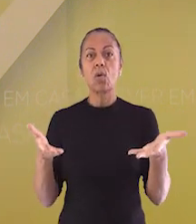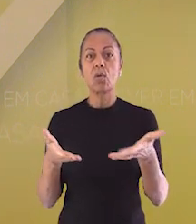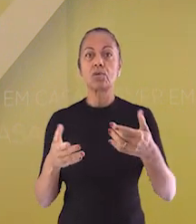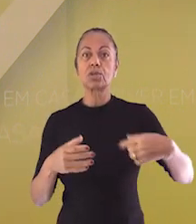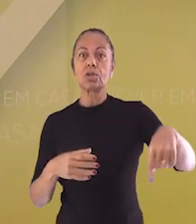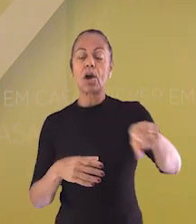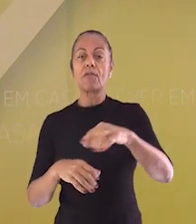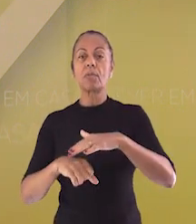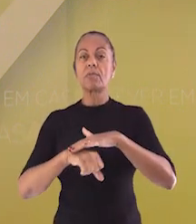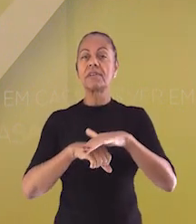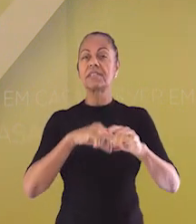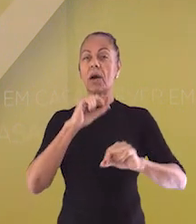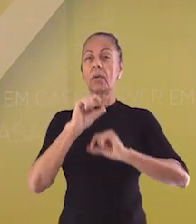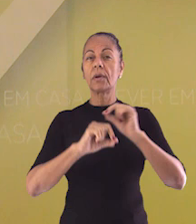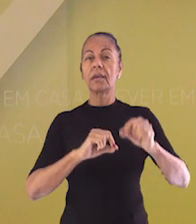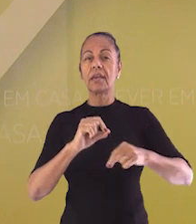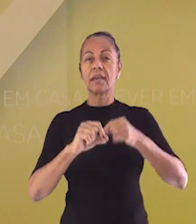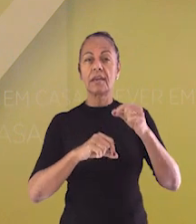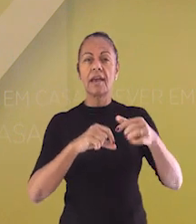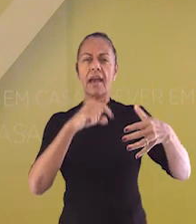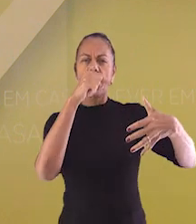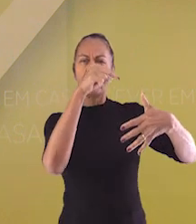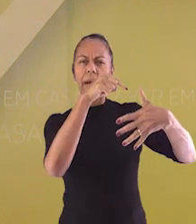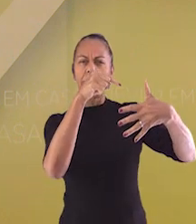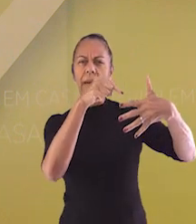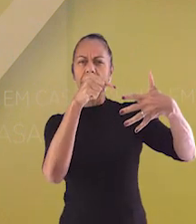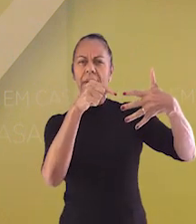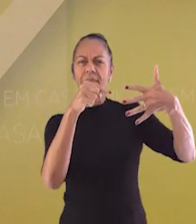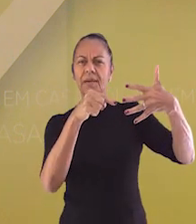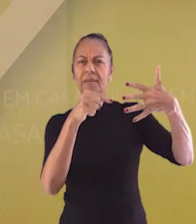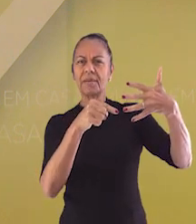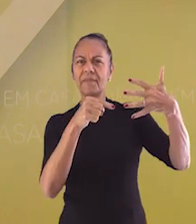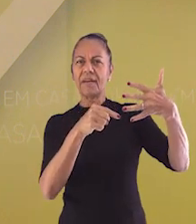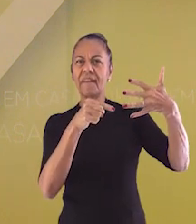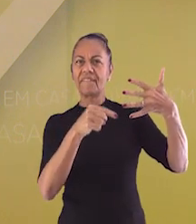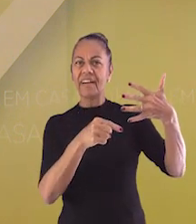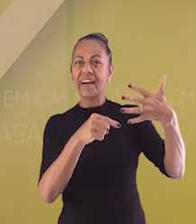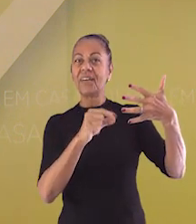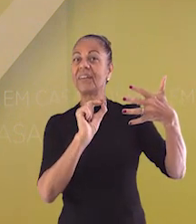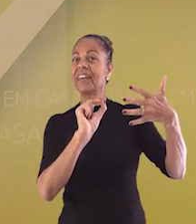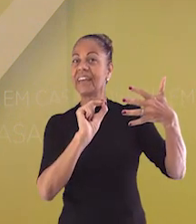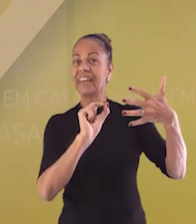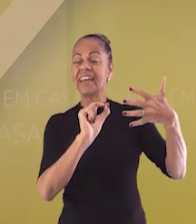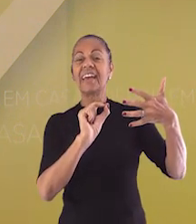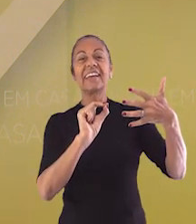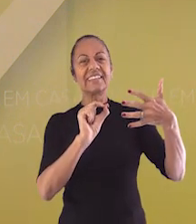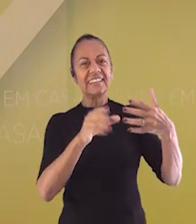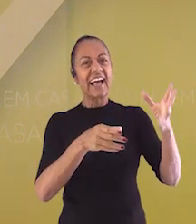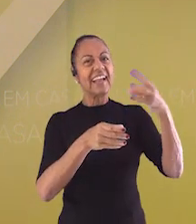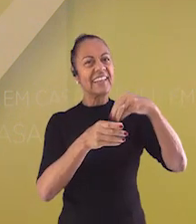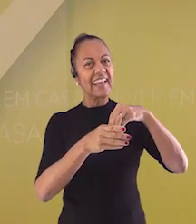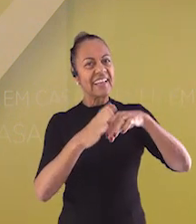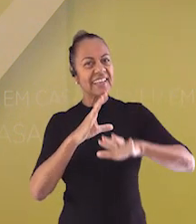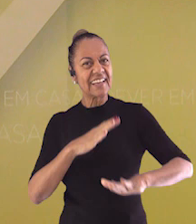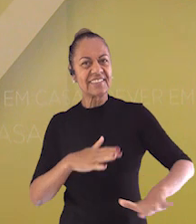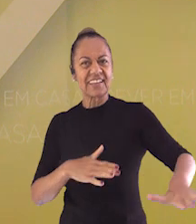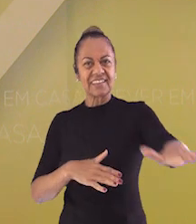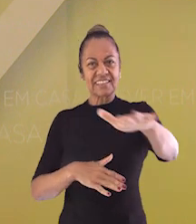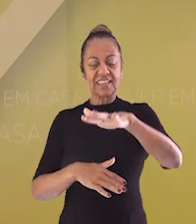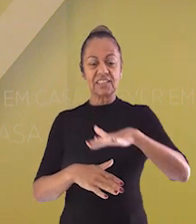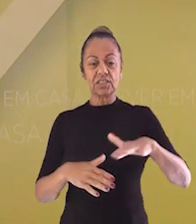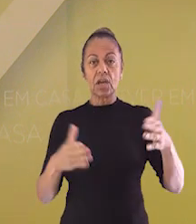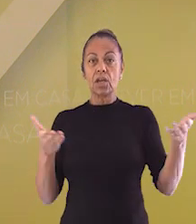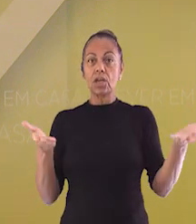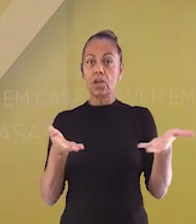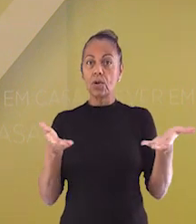sobre elementos que compõem as paisagens. Nesta aula, falaremos especificamente